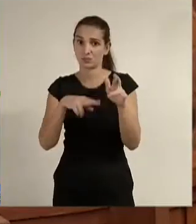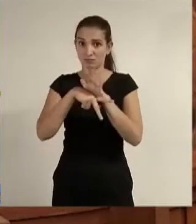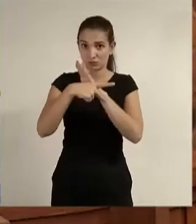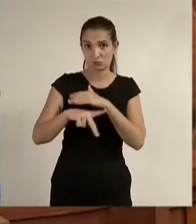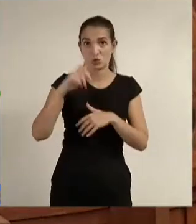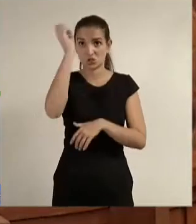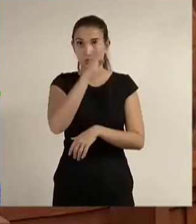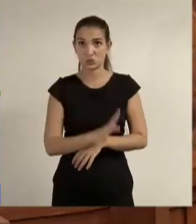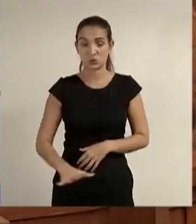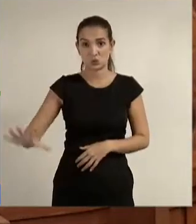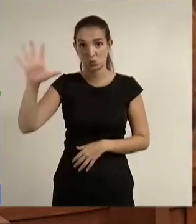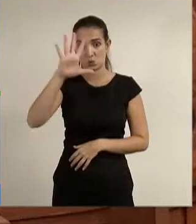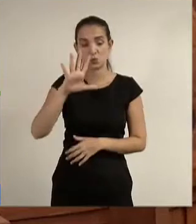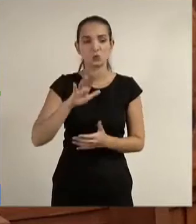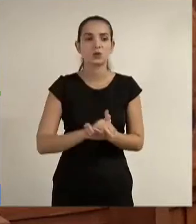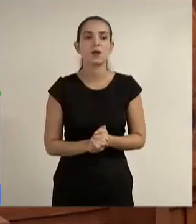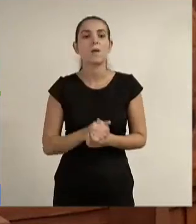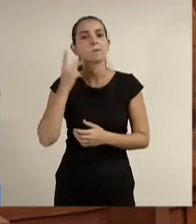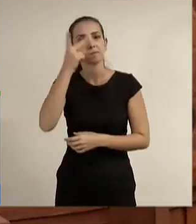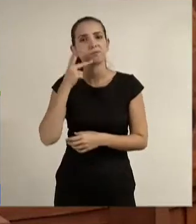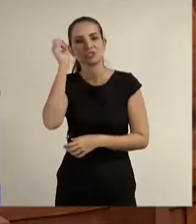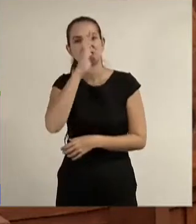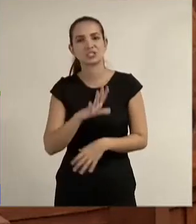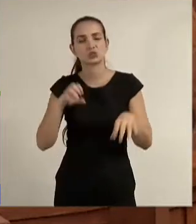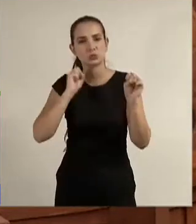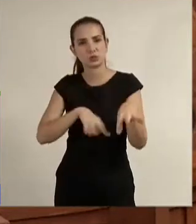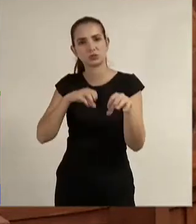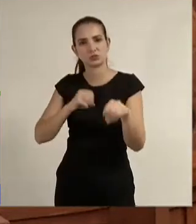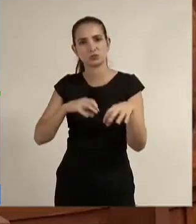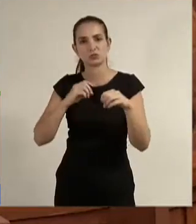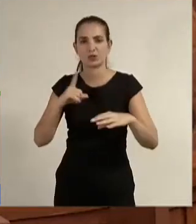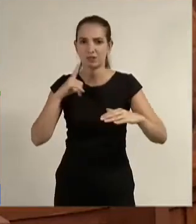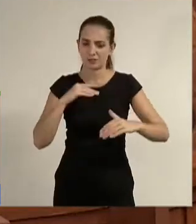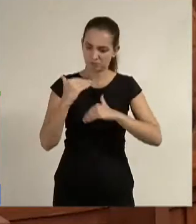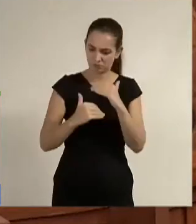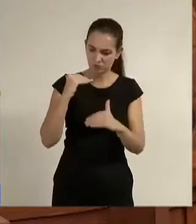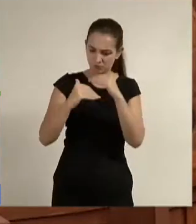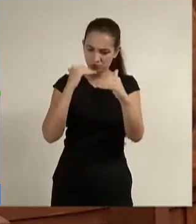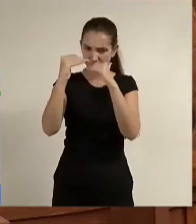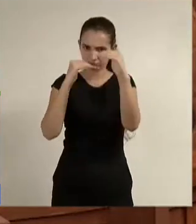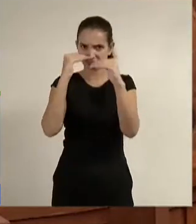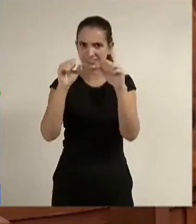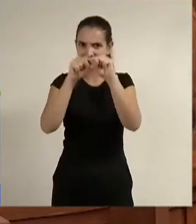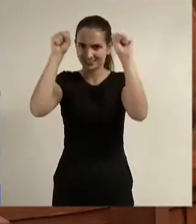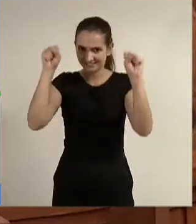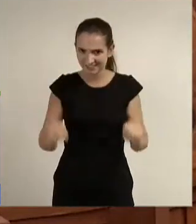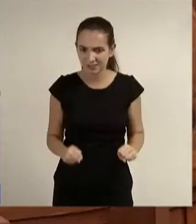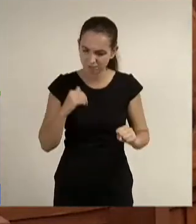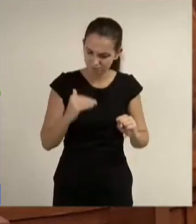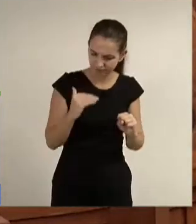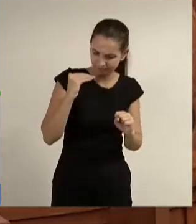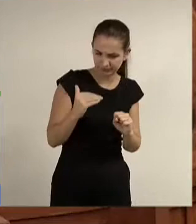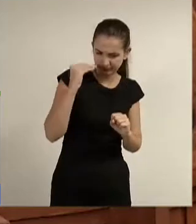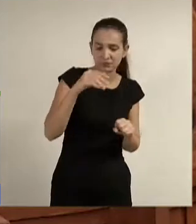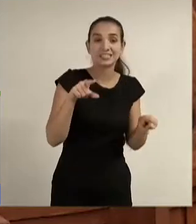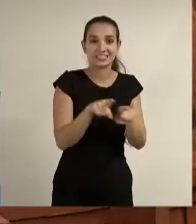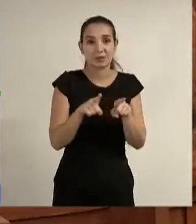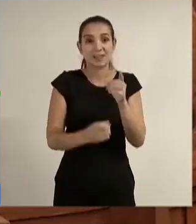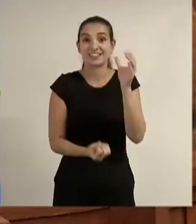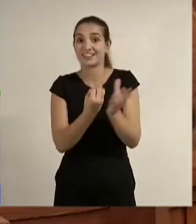da Política Nacional de Educação, articulando os diferentes níveis e sistemas e exercendo função